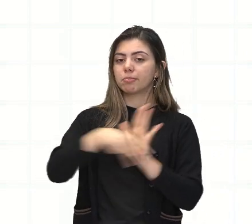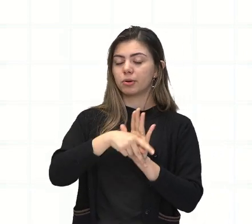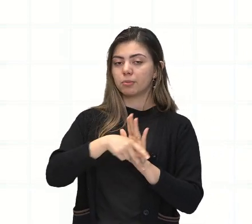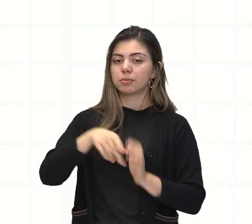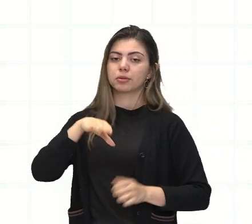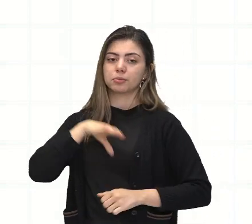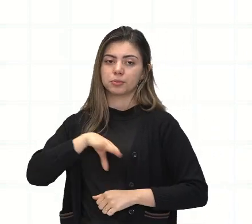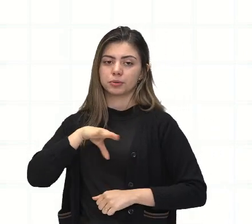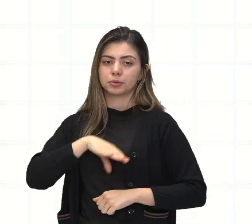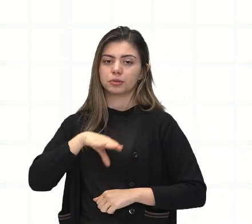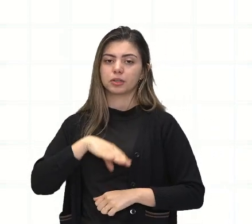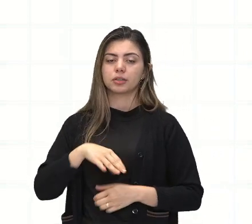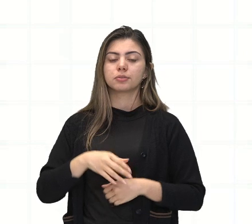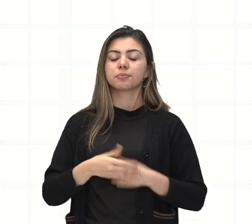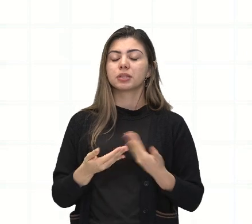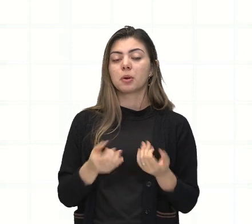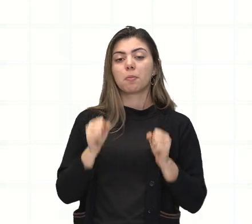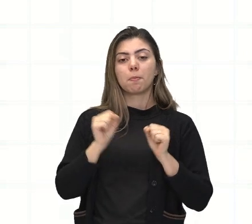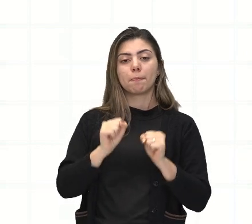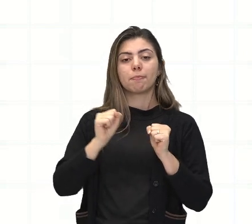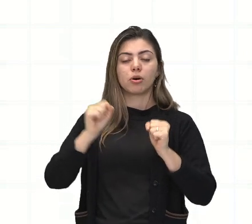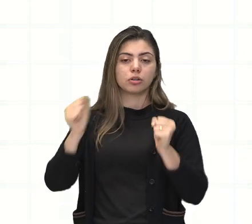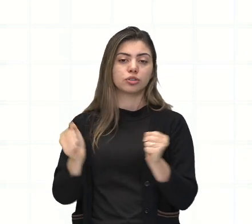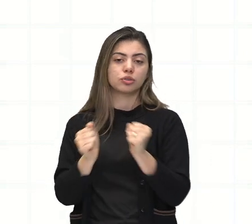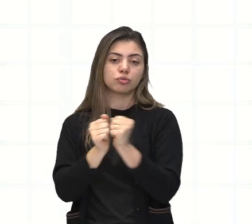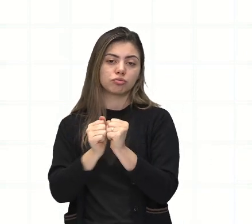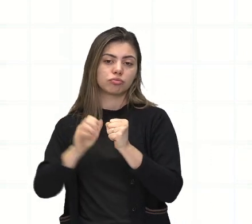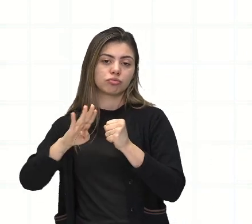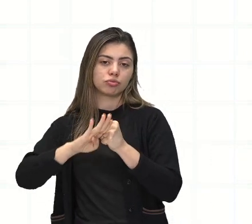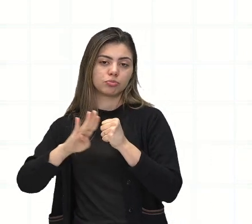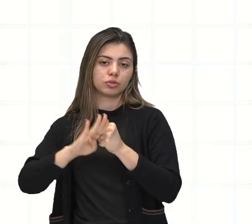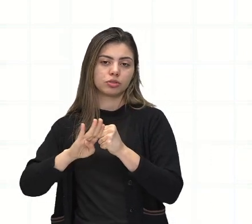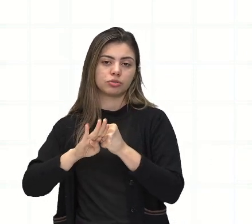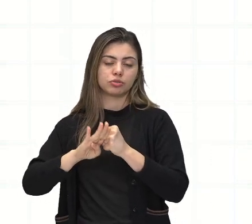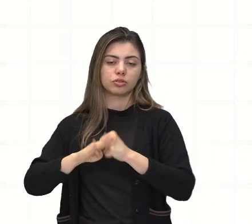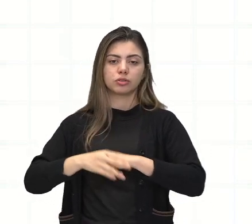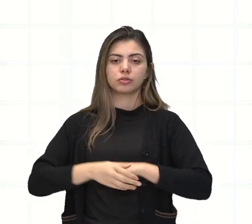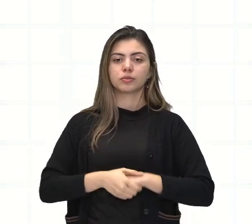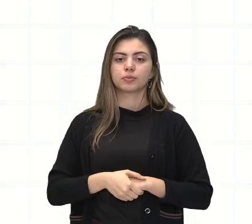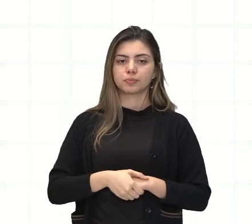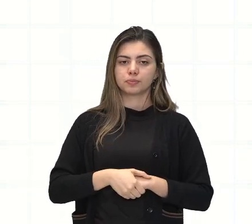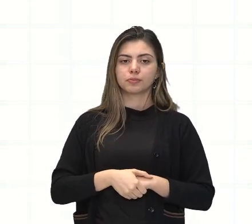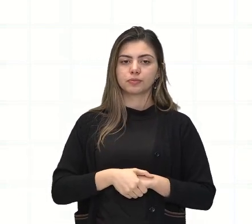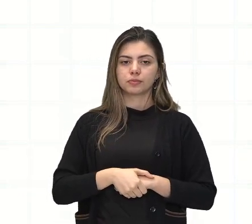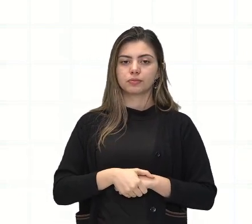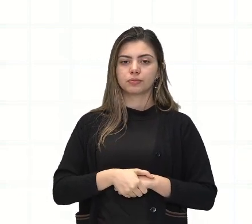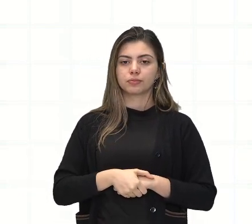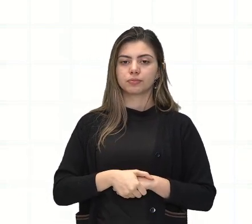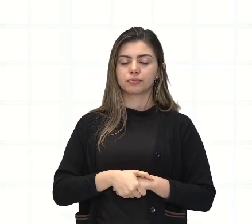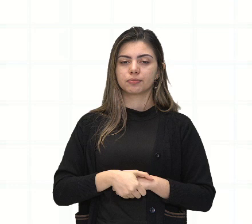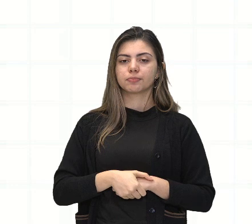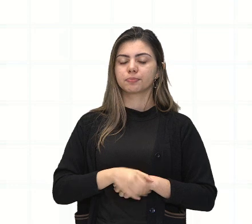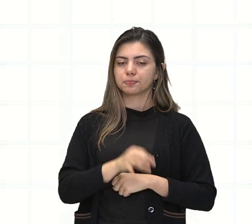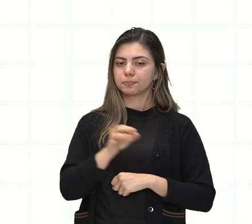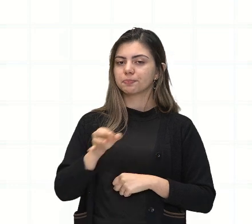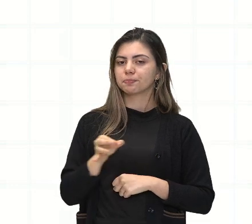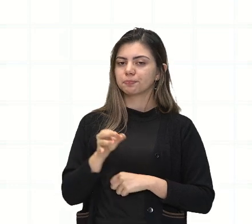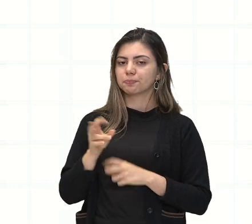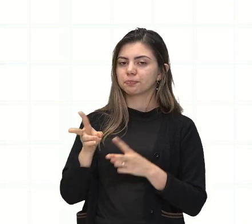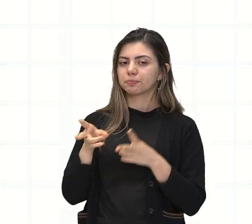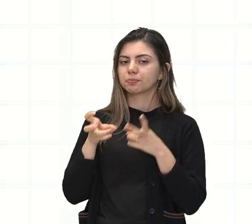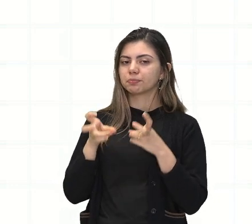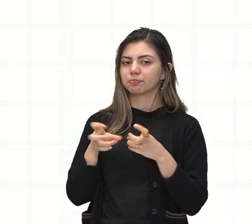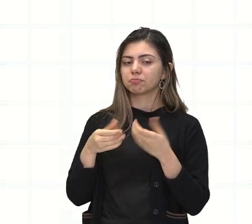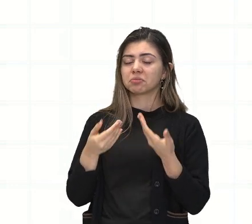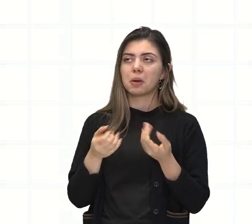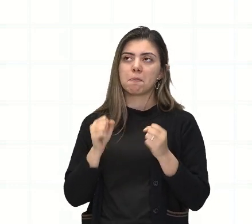que podem acompanhar, olha só, turma, o substantivo, o ser, né? Que pode ser